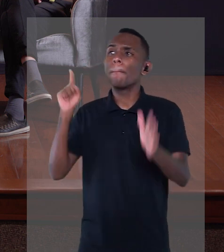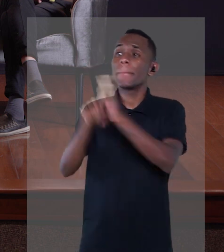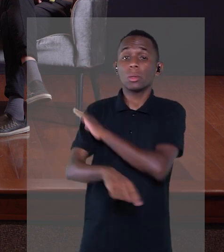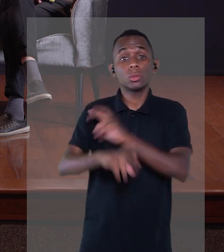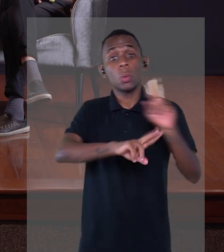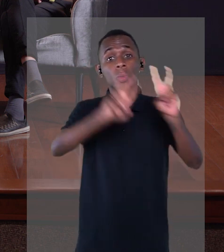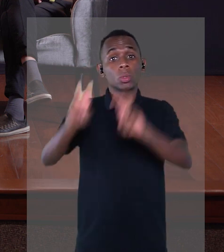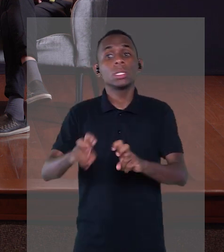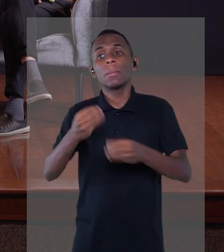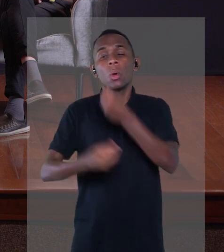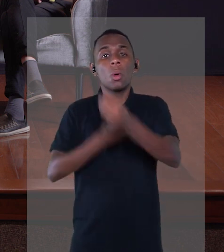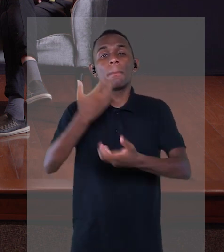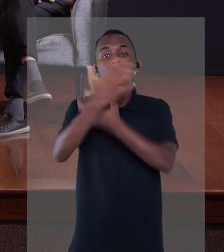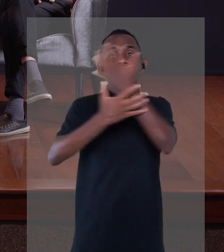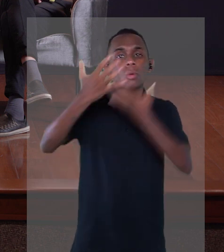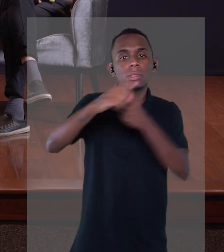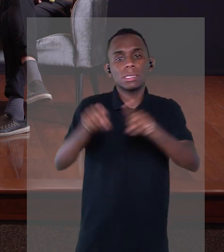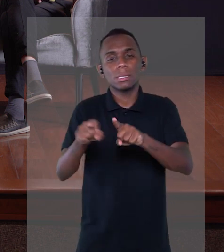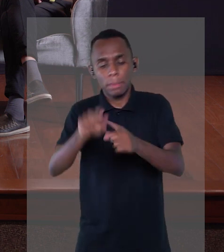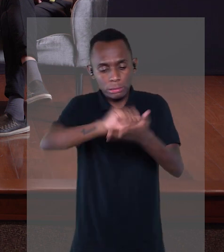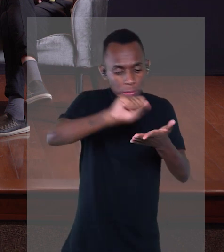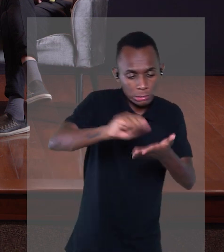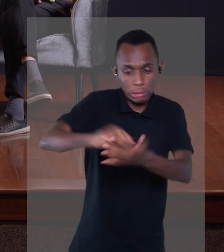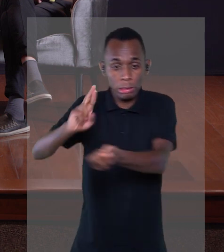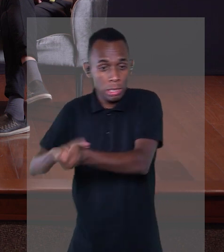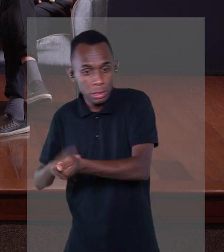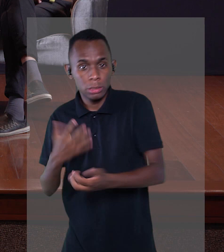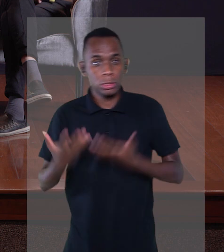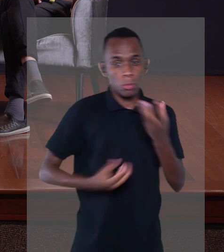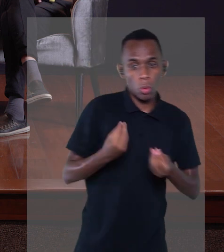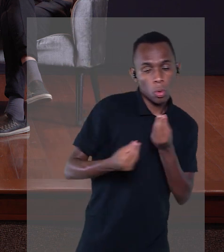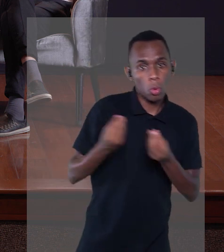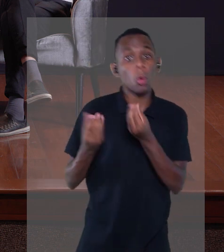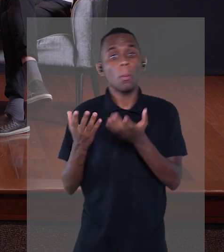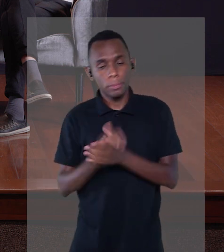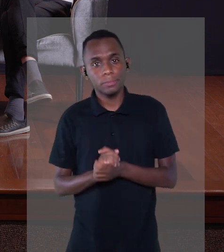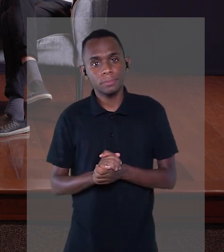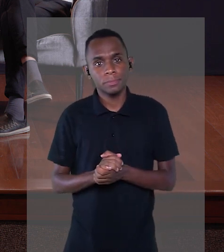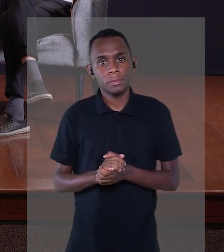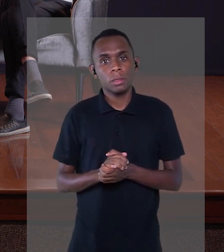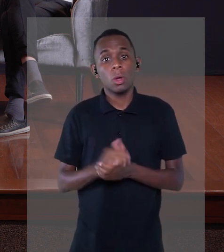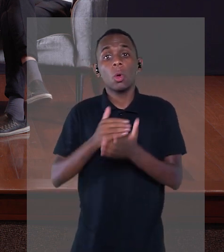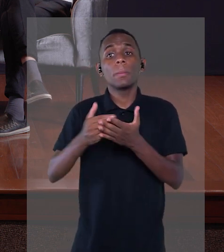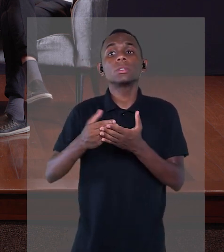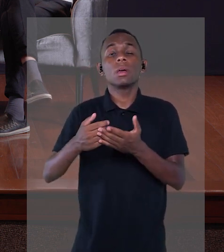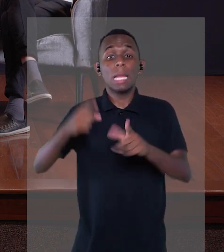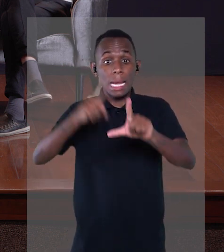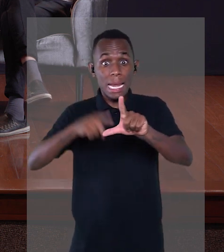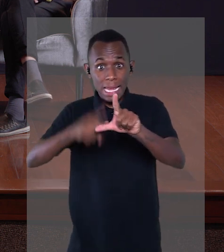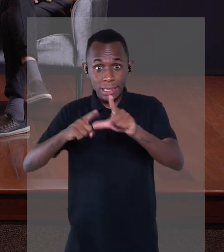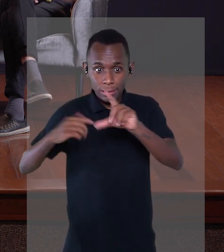respeito da música e da melodia, porque você instigou ele mandando a música e depois veio a melodia, né? Eu mandei a letra.